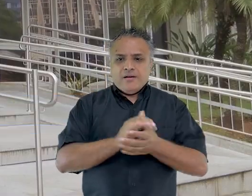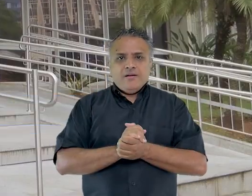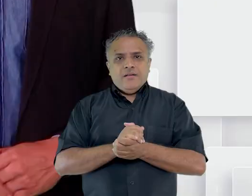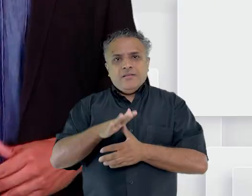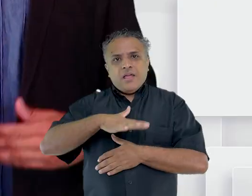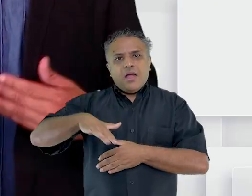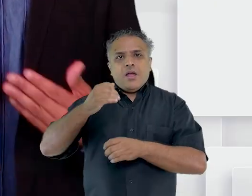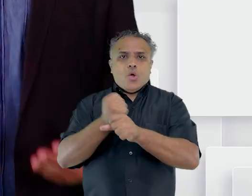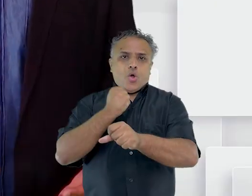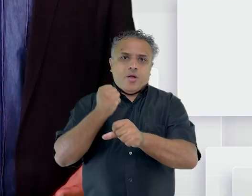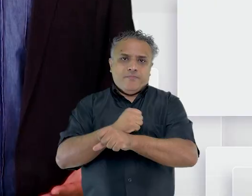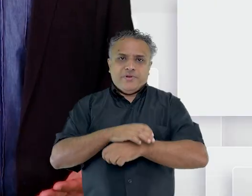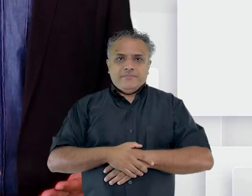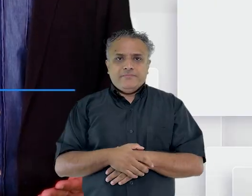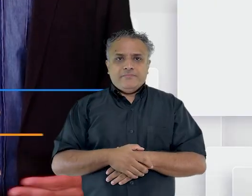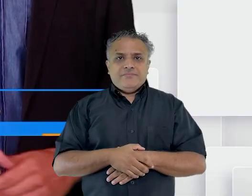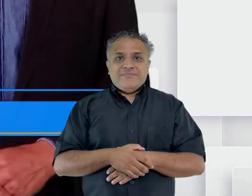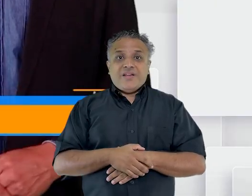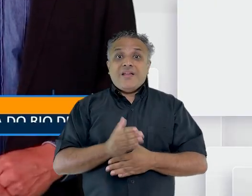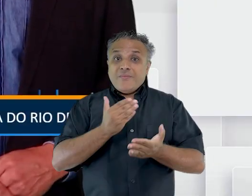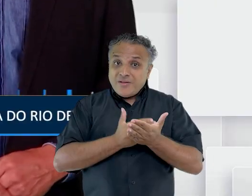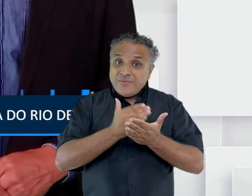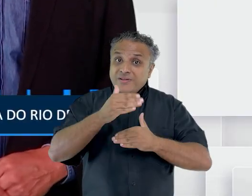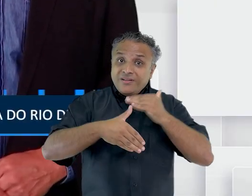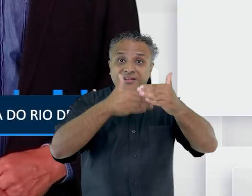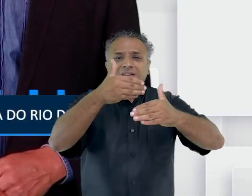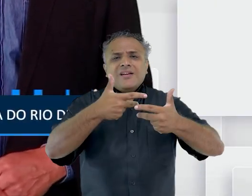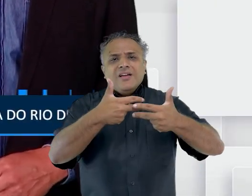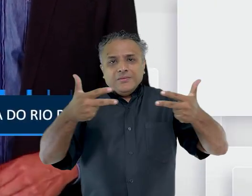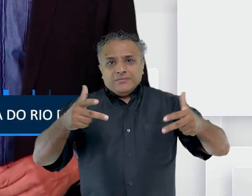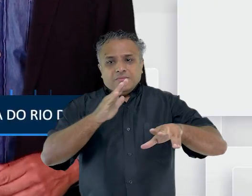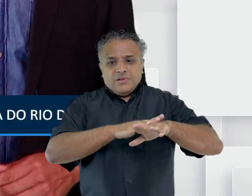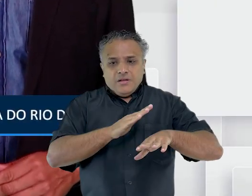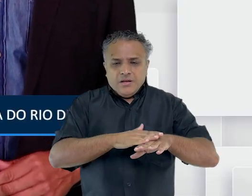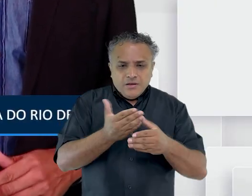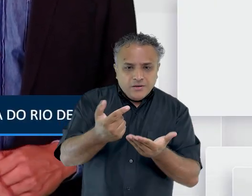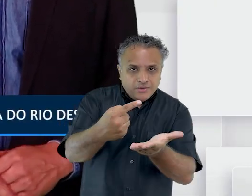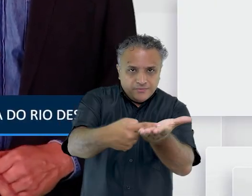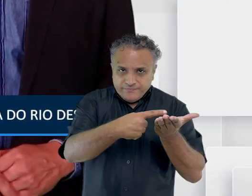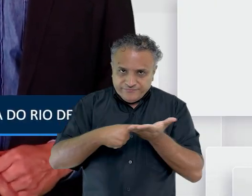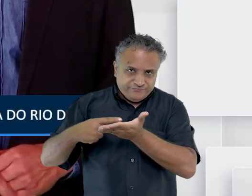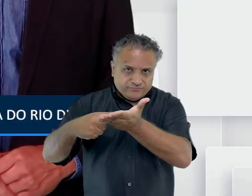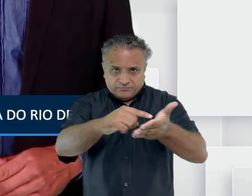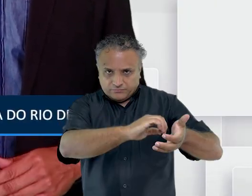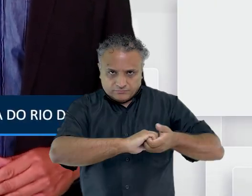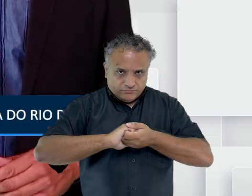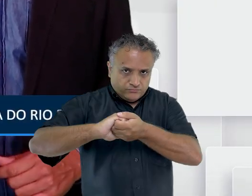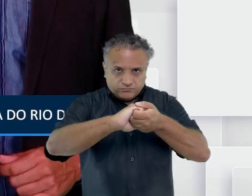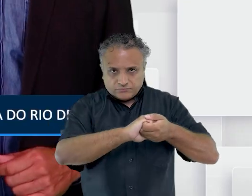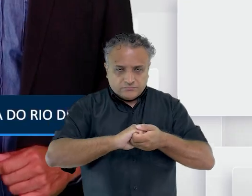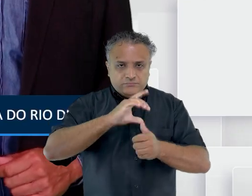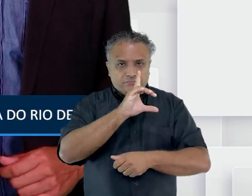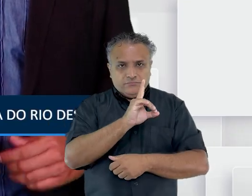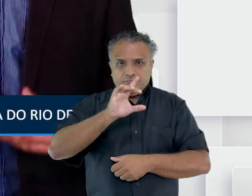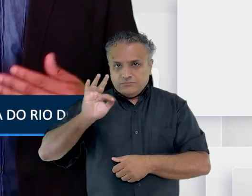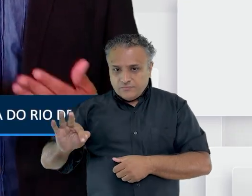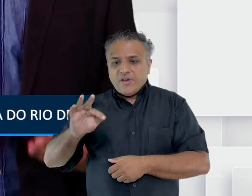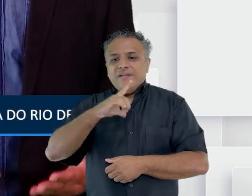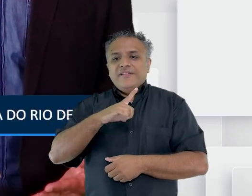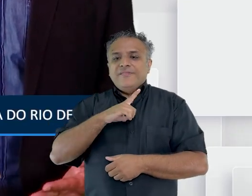obra. Em mais uma iniciativa envolvendo ações de conciliação, a Seção Judiciária do Distrito Federal promoveu um